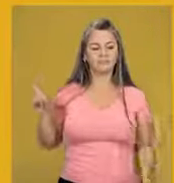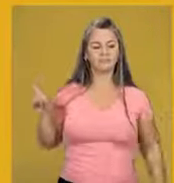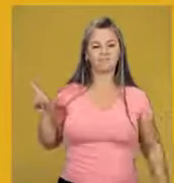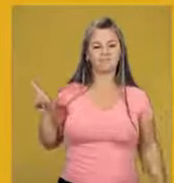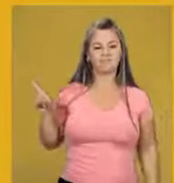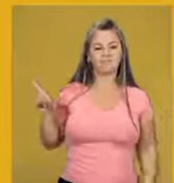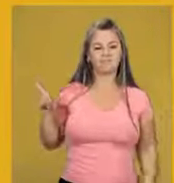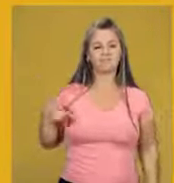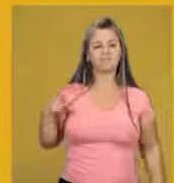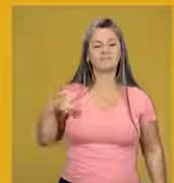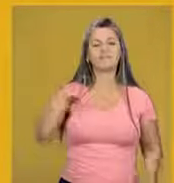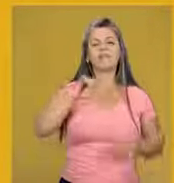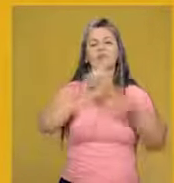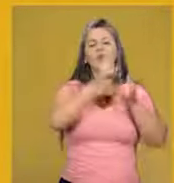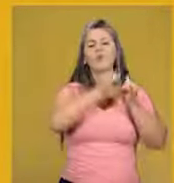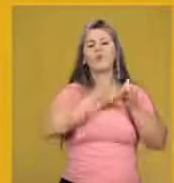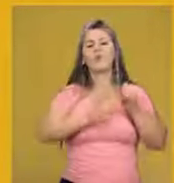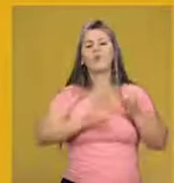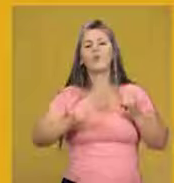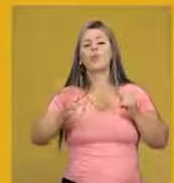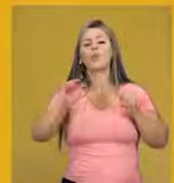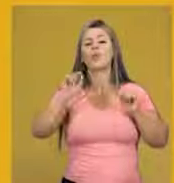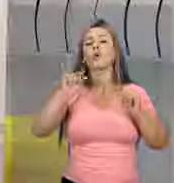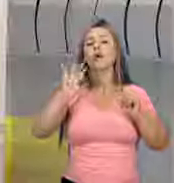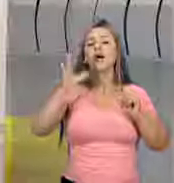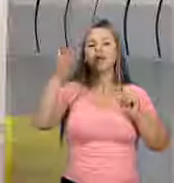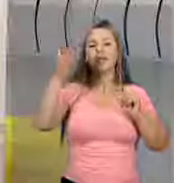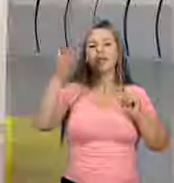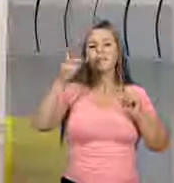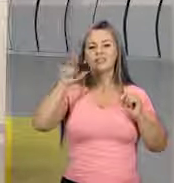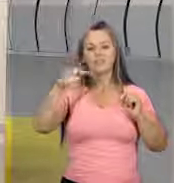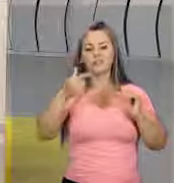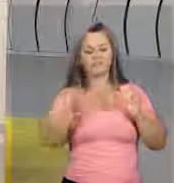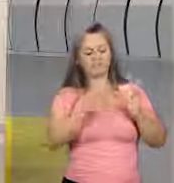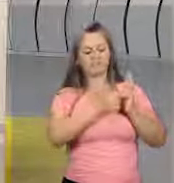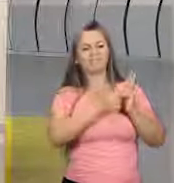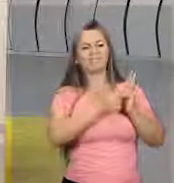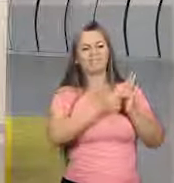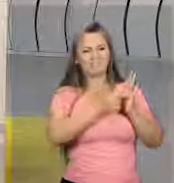os efeitos causados pela corrente elétrica. Bem,